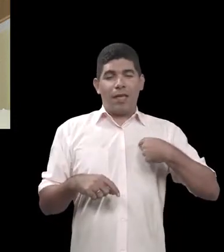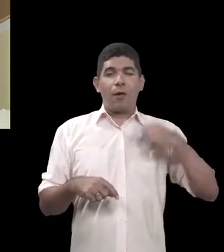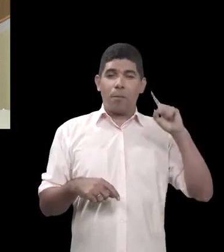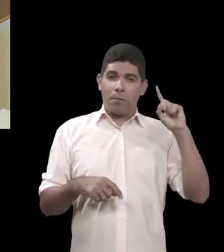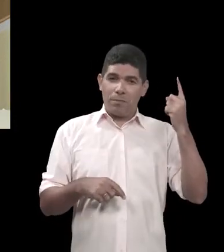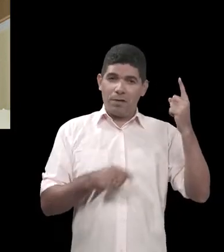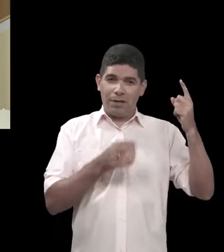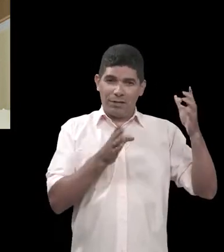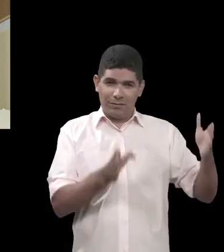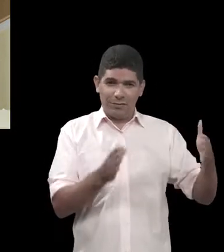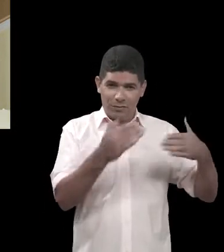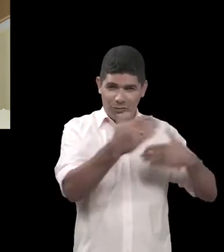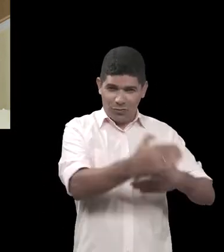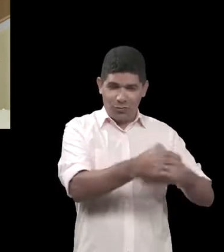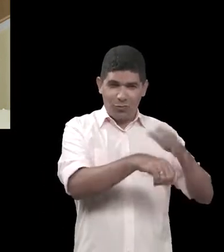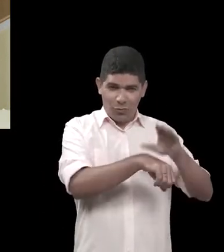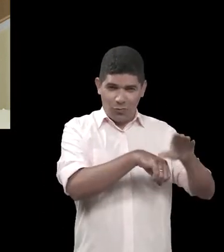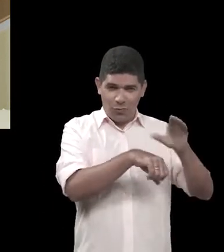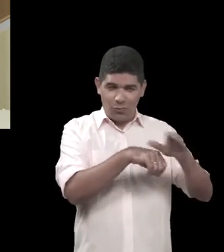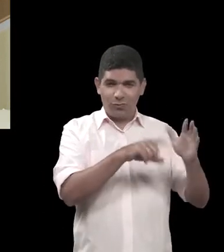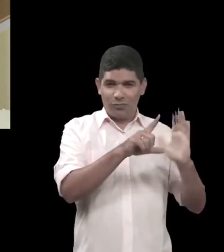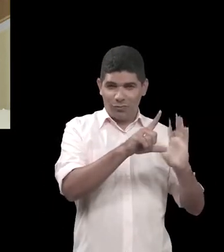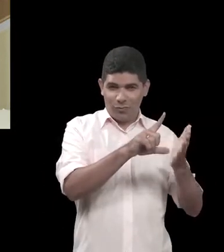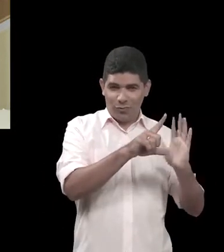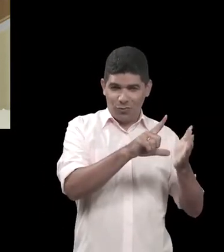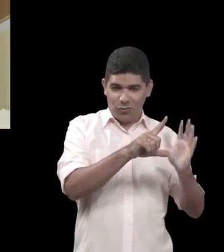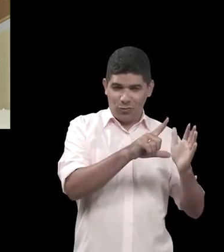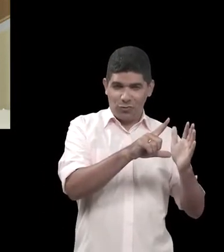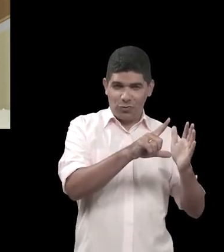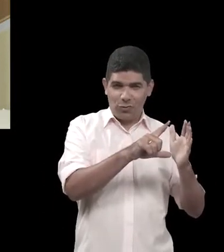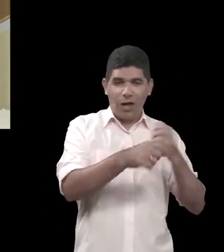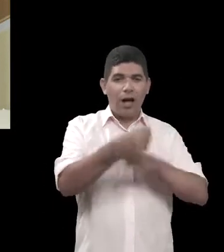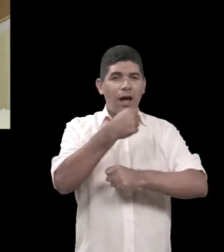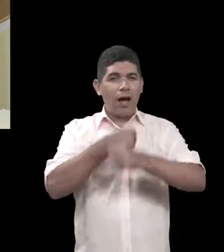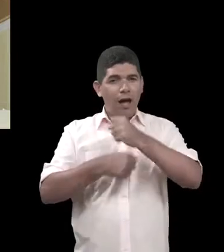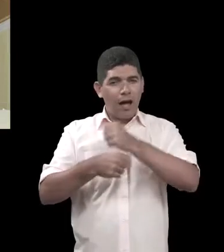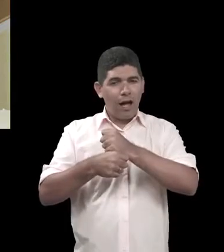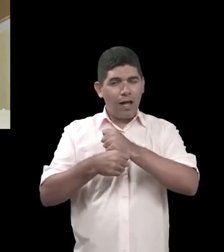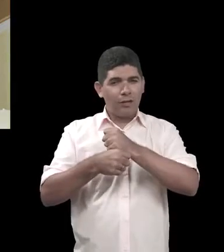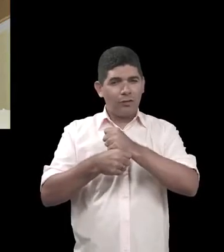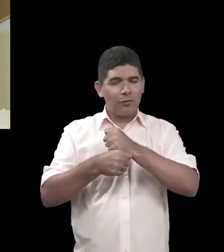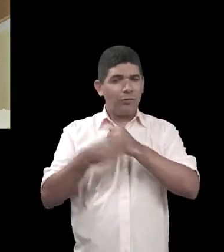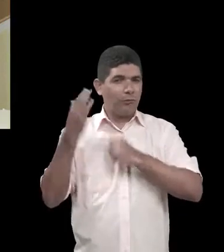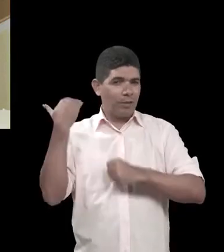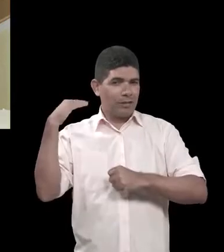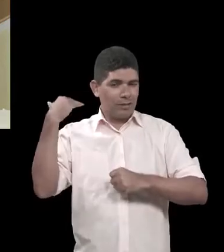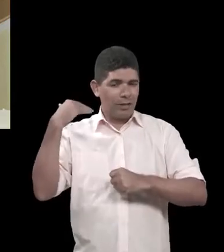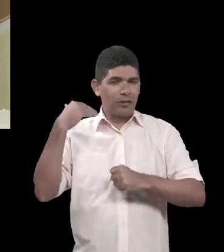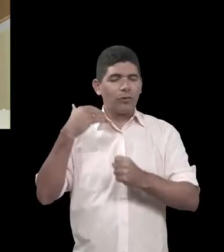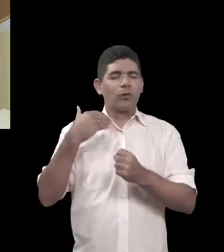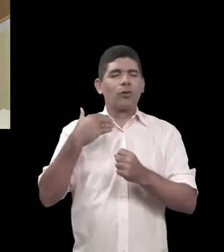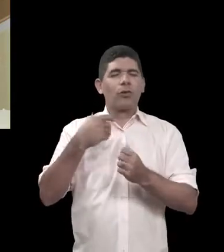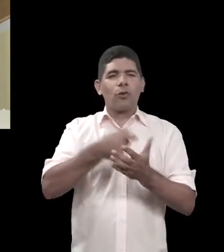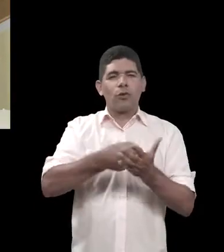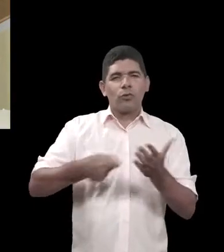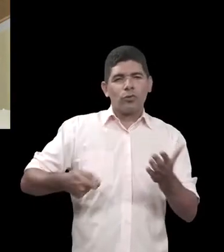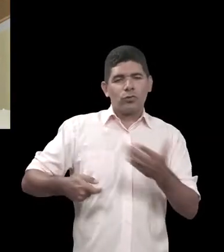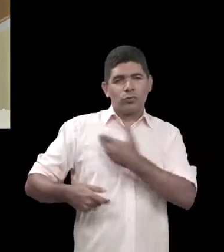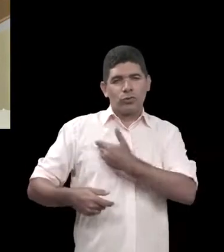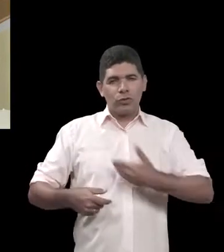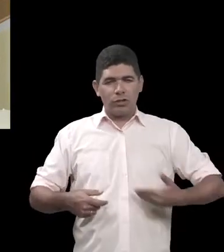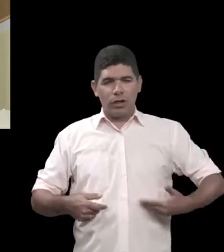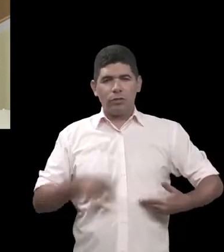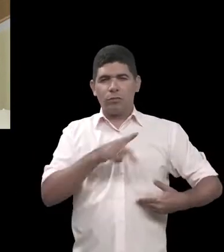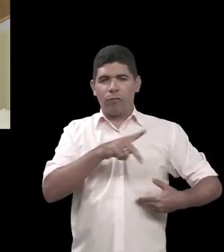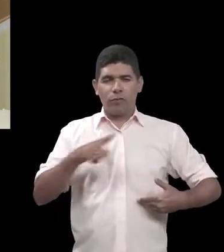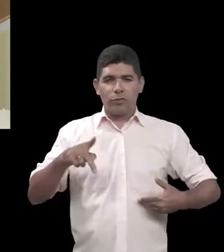o curso, e no ano passado eu fiz um concurso para o Estado para professor de Libras e acabei passando e sendo convocado. Só que eu só